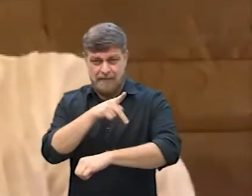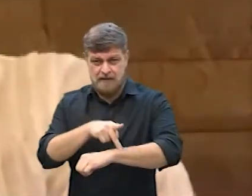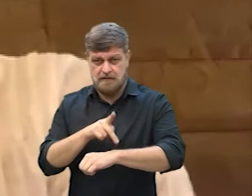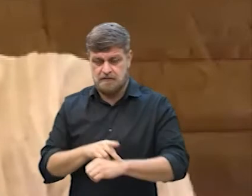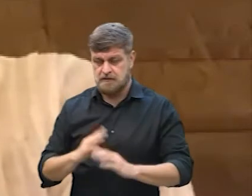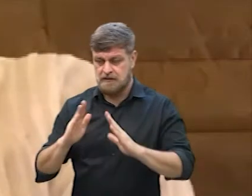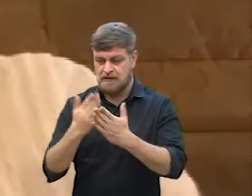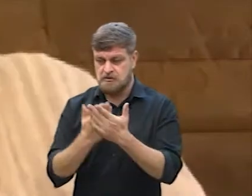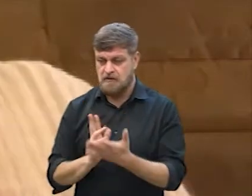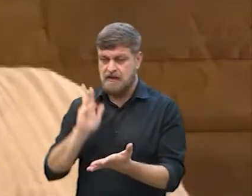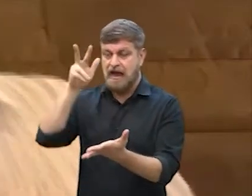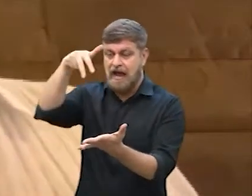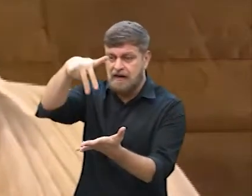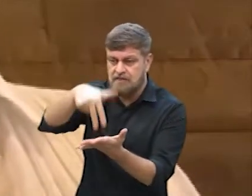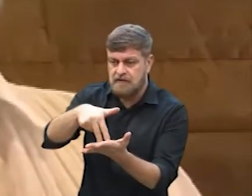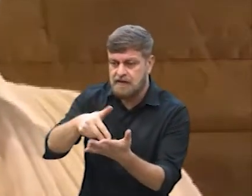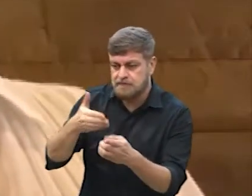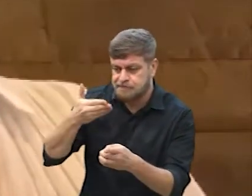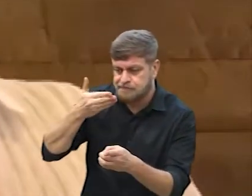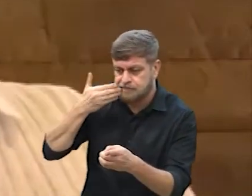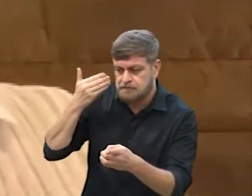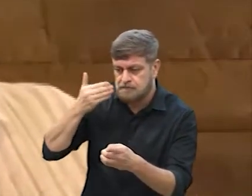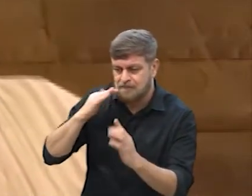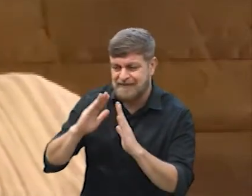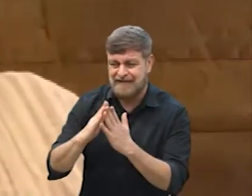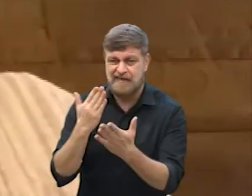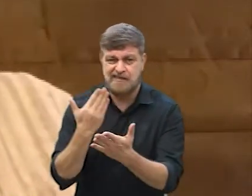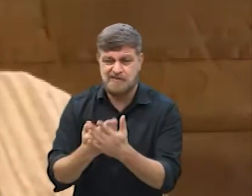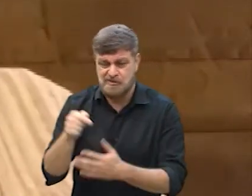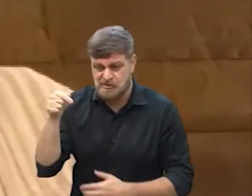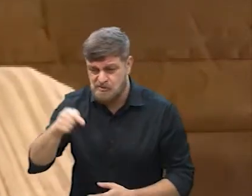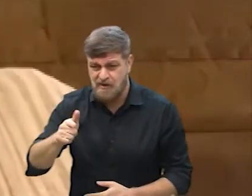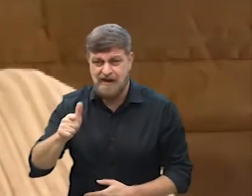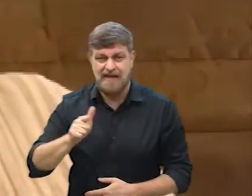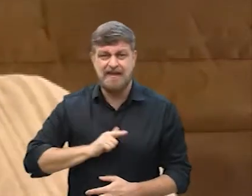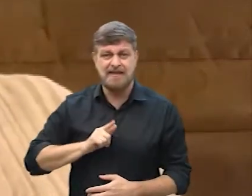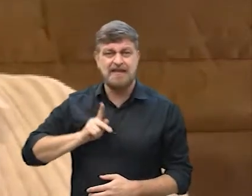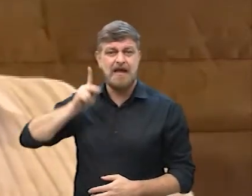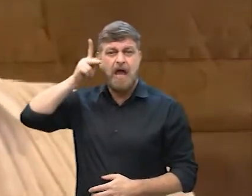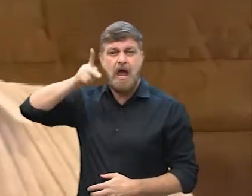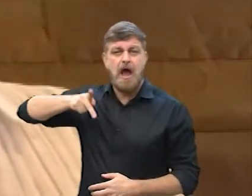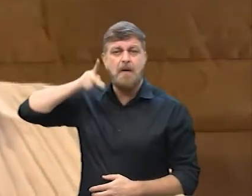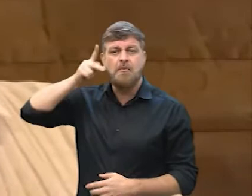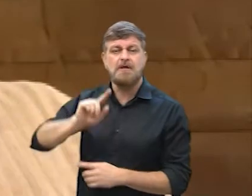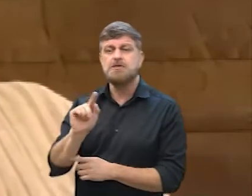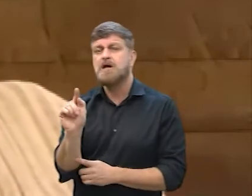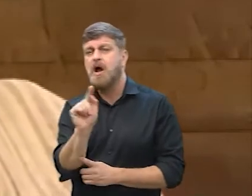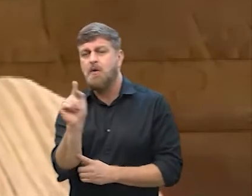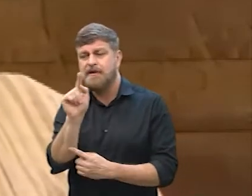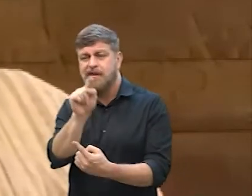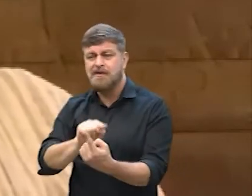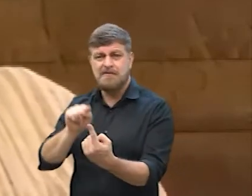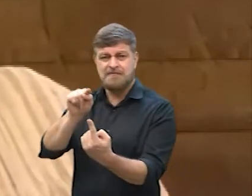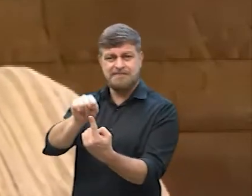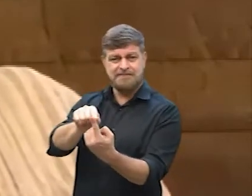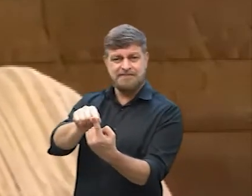uma escola assim, que também tem como política não